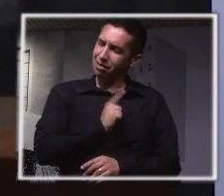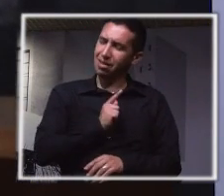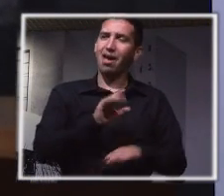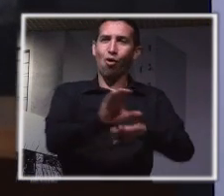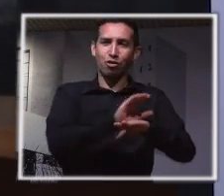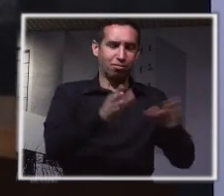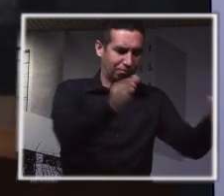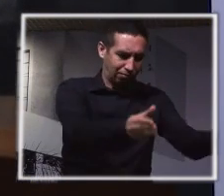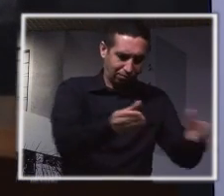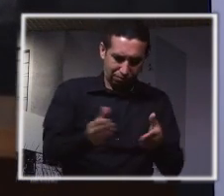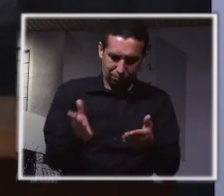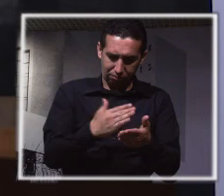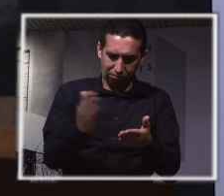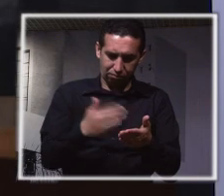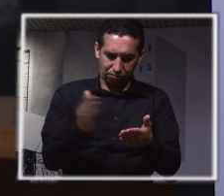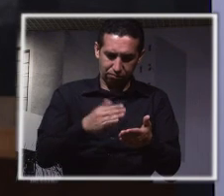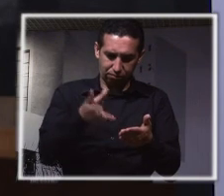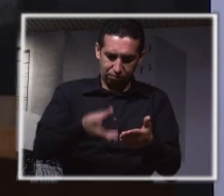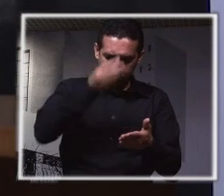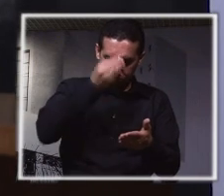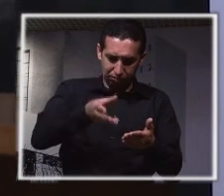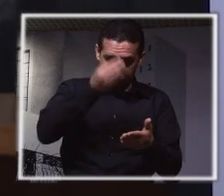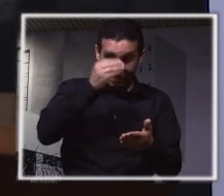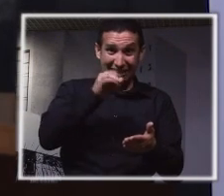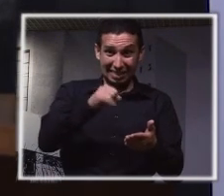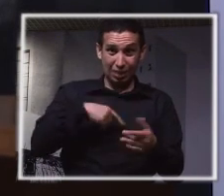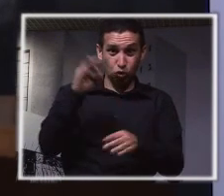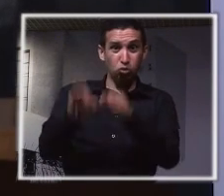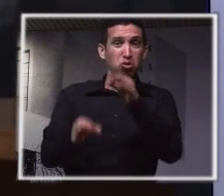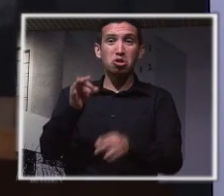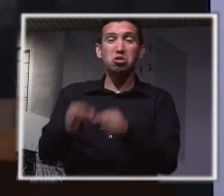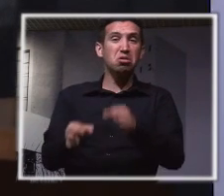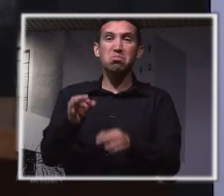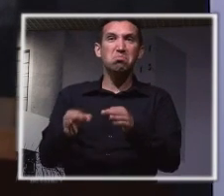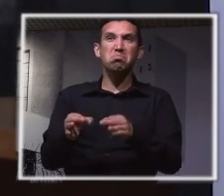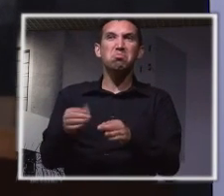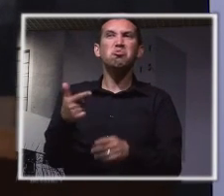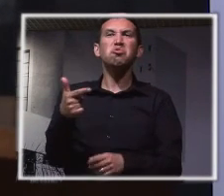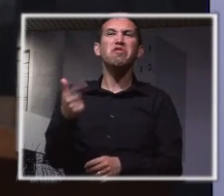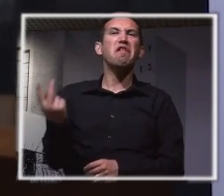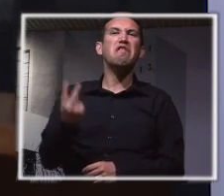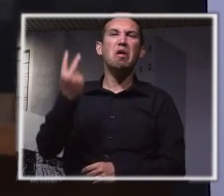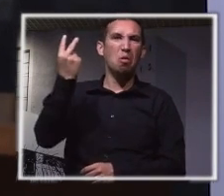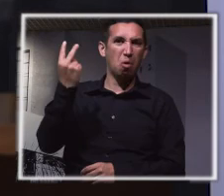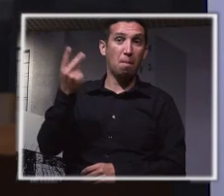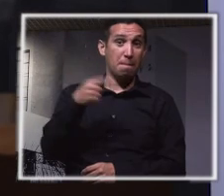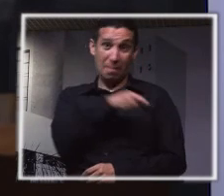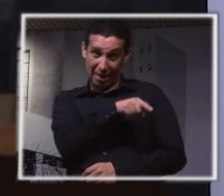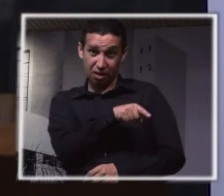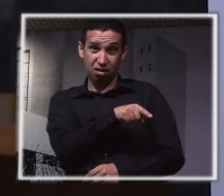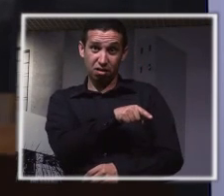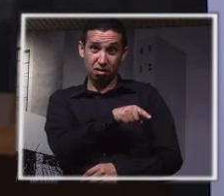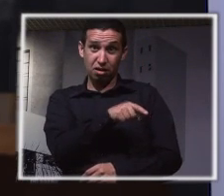Constituição. Se a justiça não fizer sentido nesse universo, se ela não for capaz de